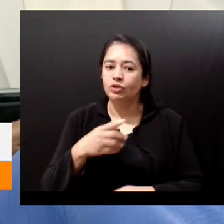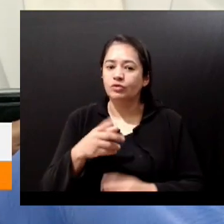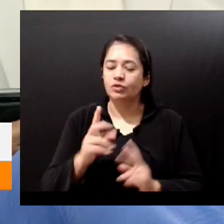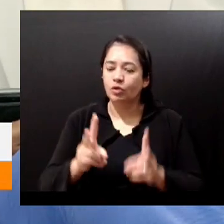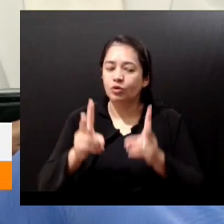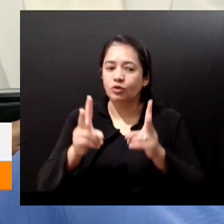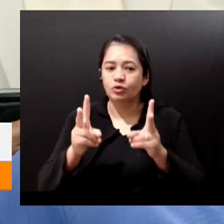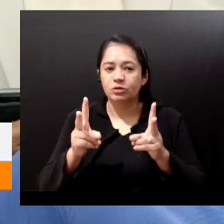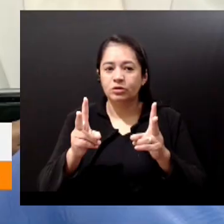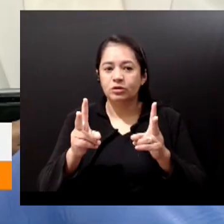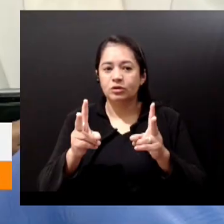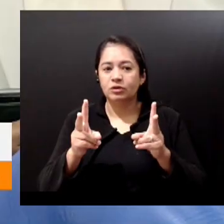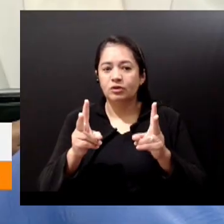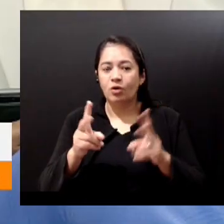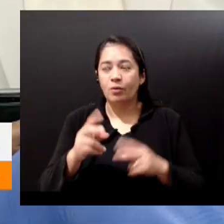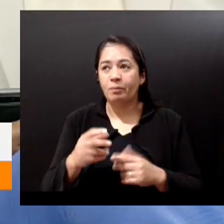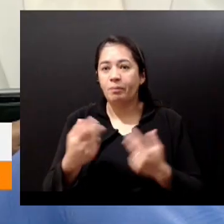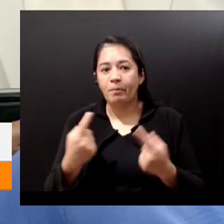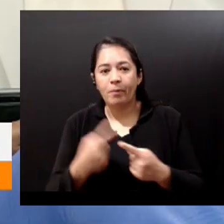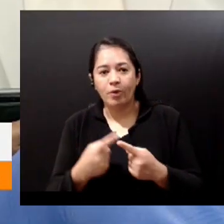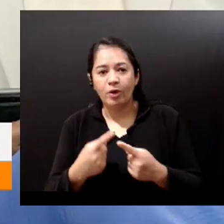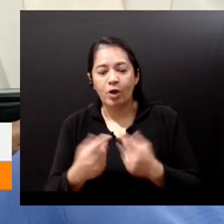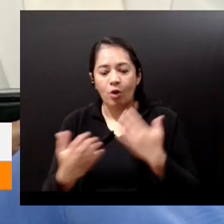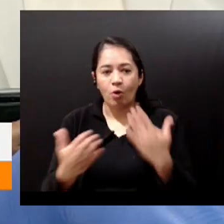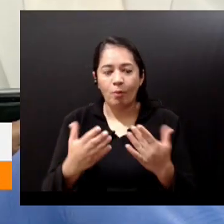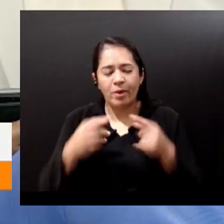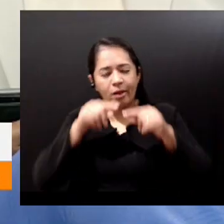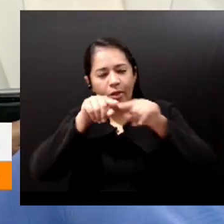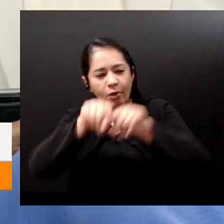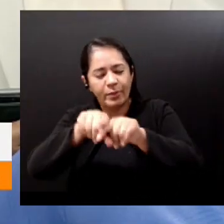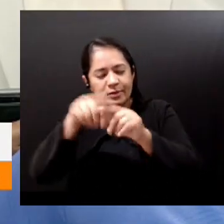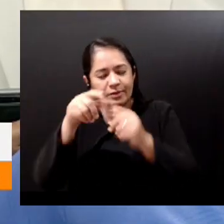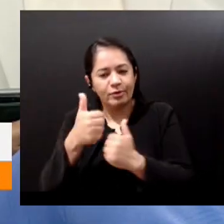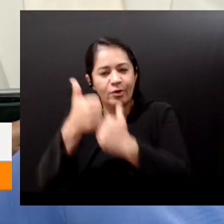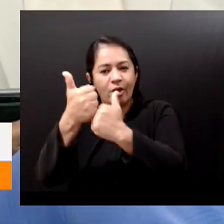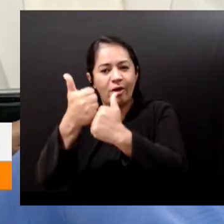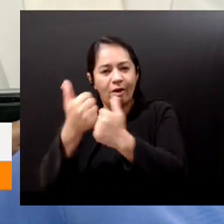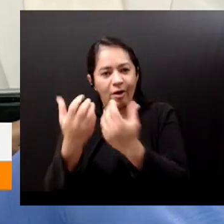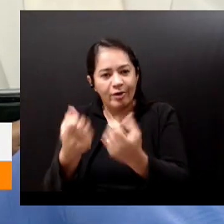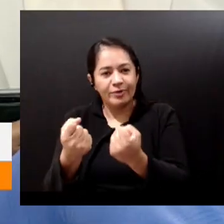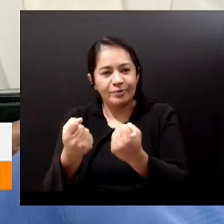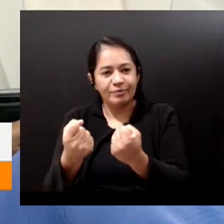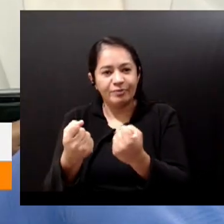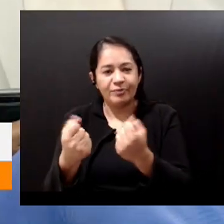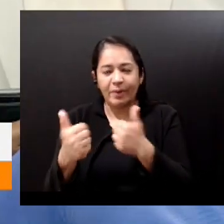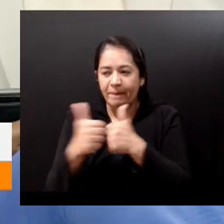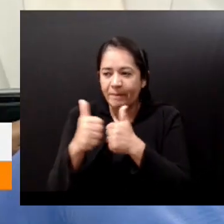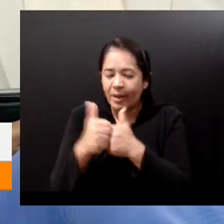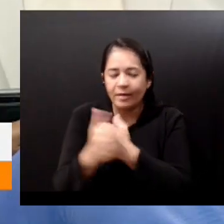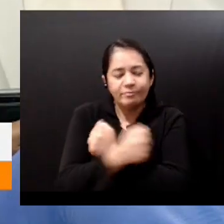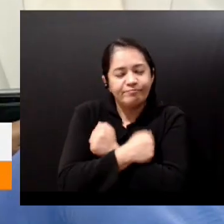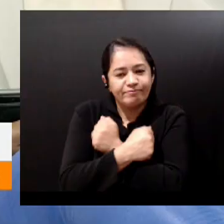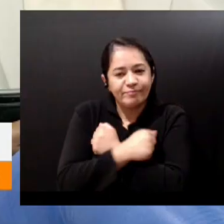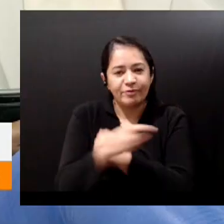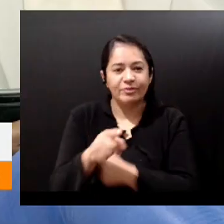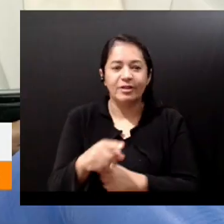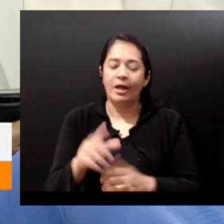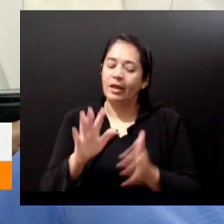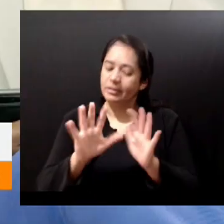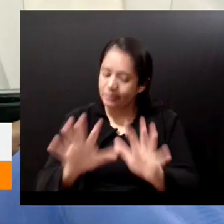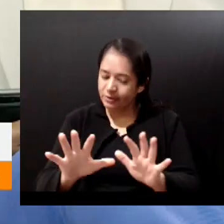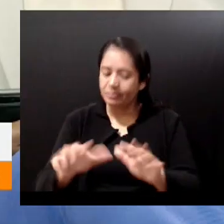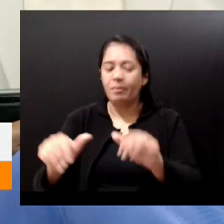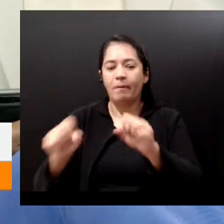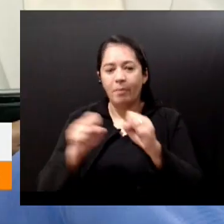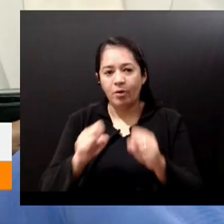de que o som ele é como se fosse um parceiro, um acolhedor, alguém que está ali te aconchegando. Aí, nesse sentido, vai ser muito positivo. Por isso que